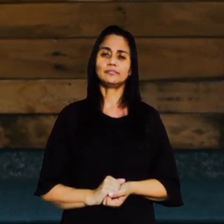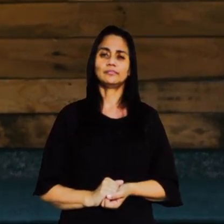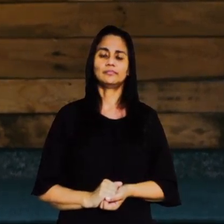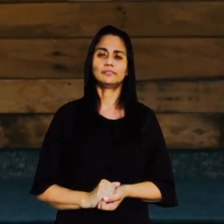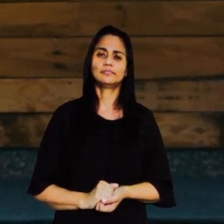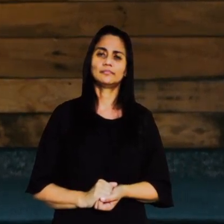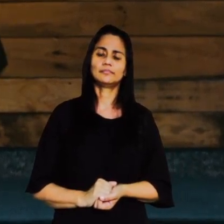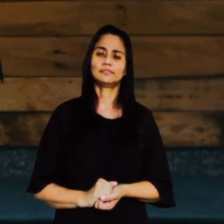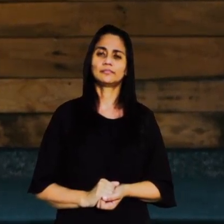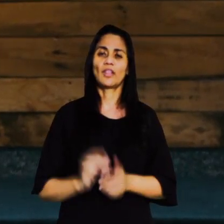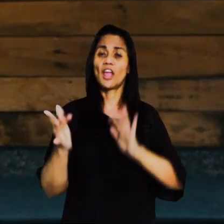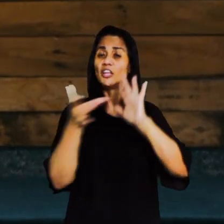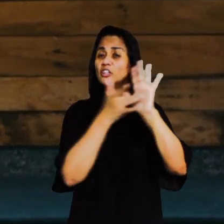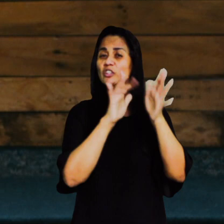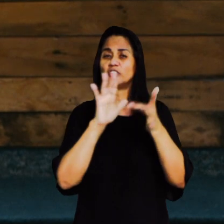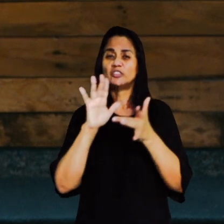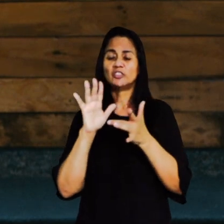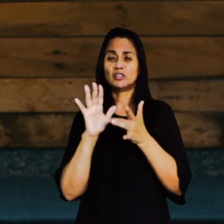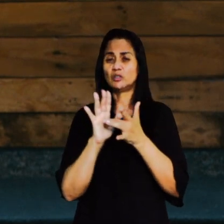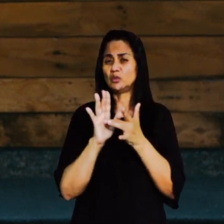Andou com pessoas que têm falhas.